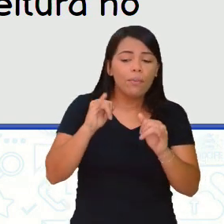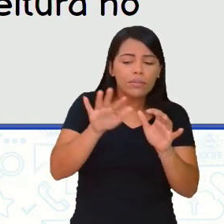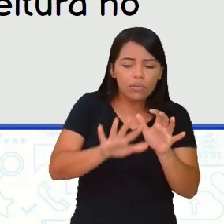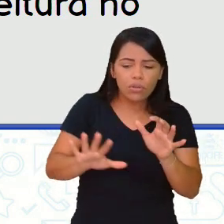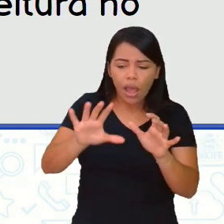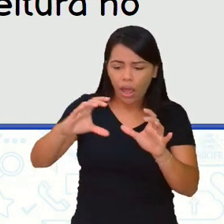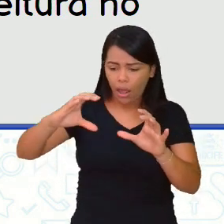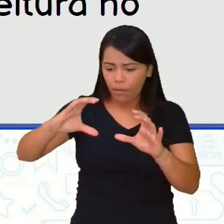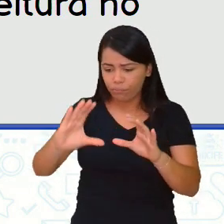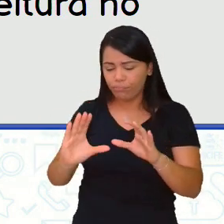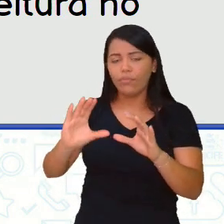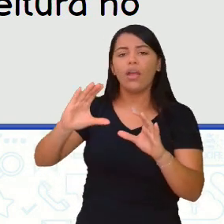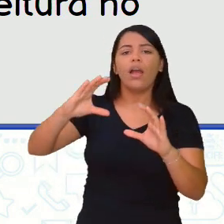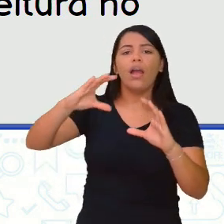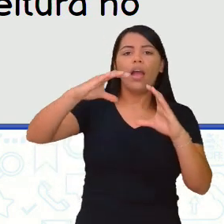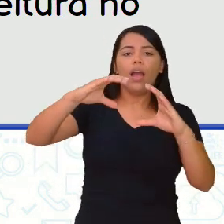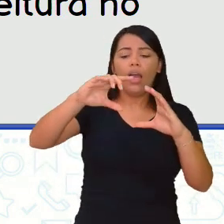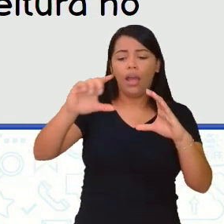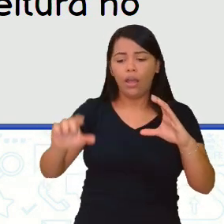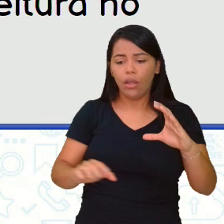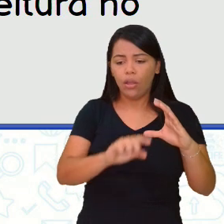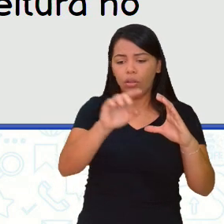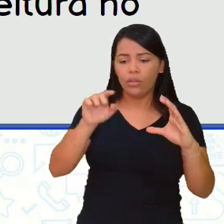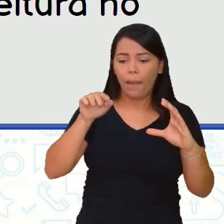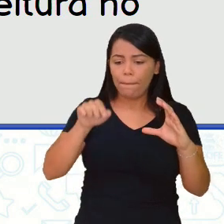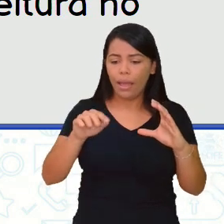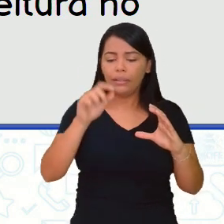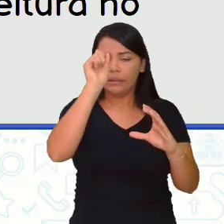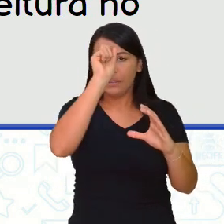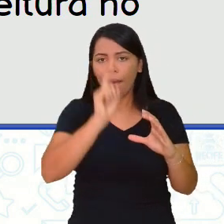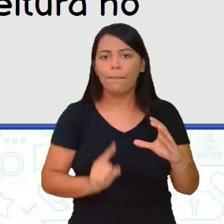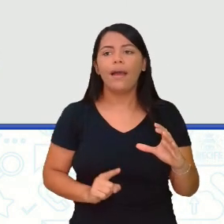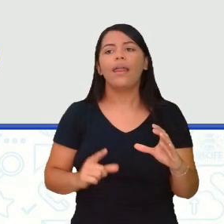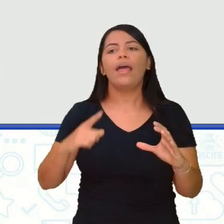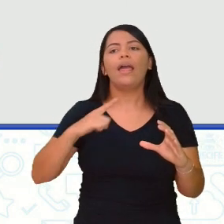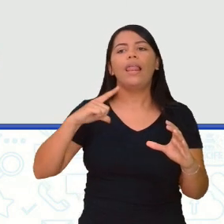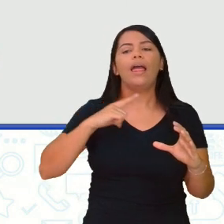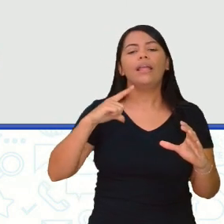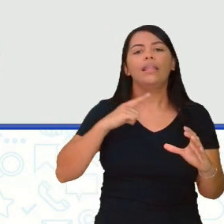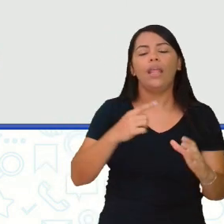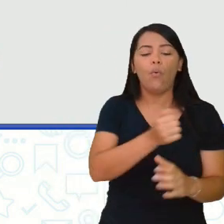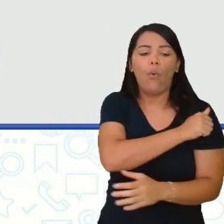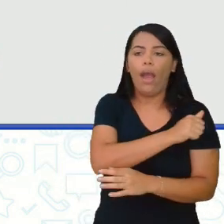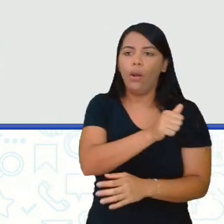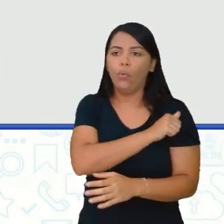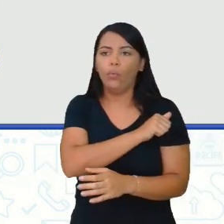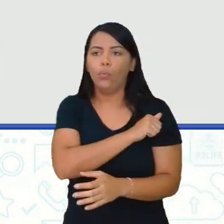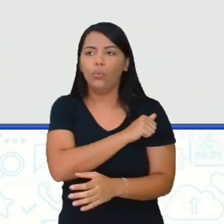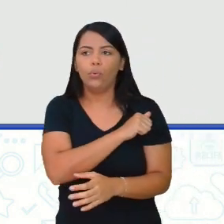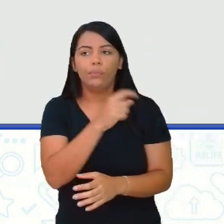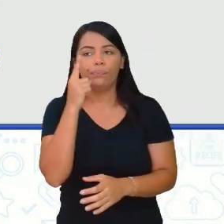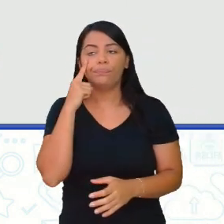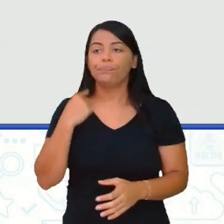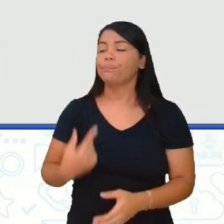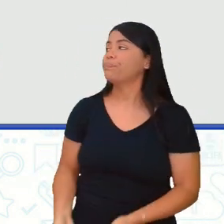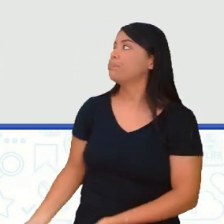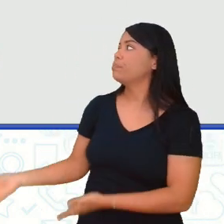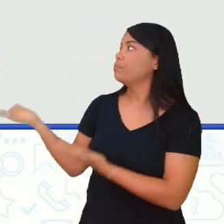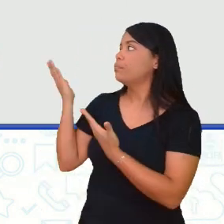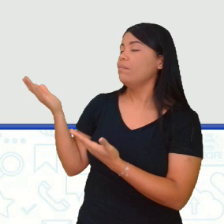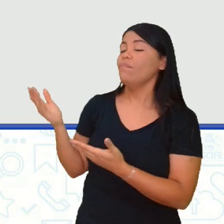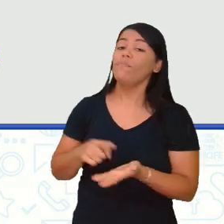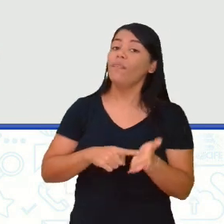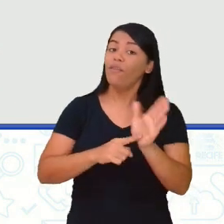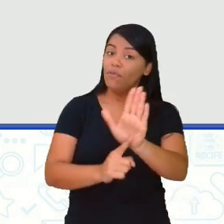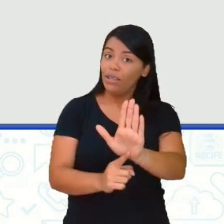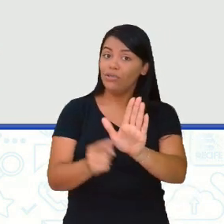de alunos que dedicam à leitura, no máximo, 40 minutos por dia. Veja, o gráfico é esse aí. Isso aí